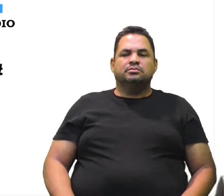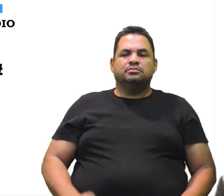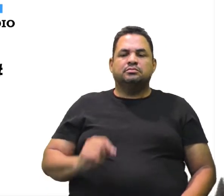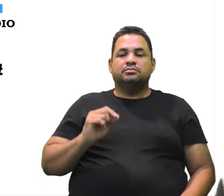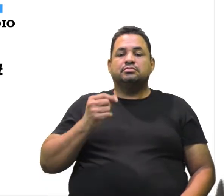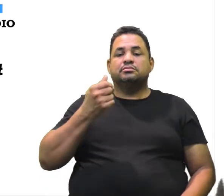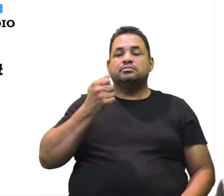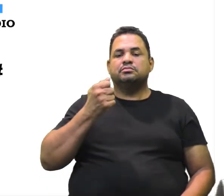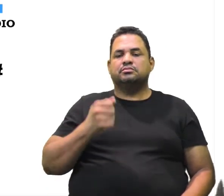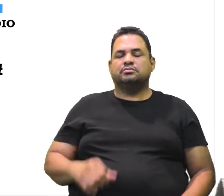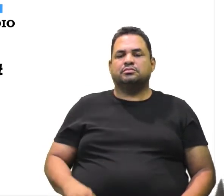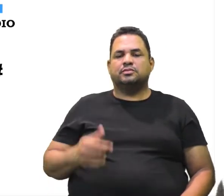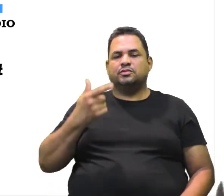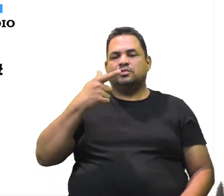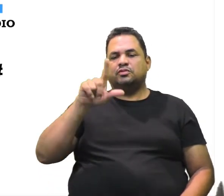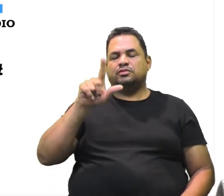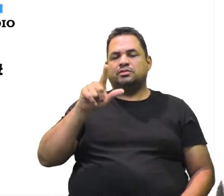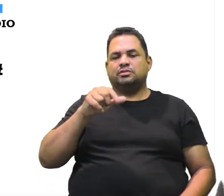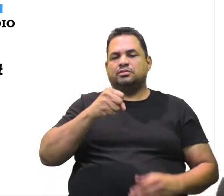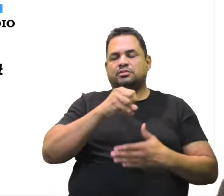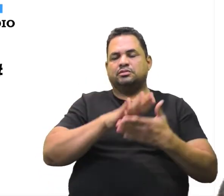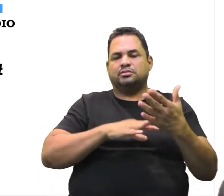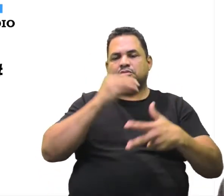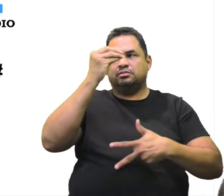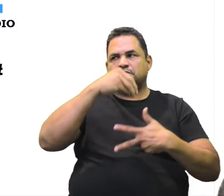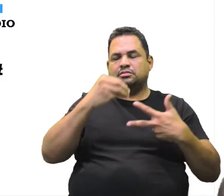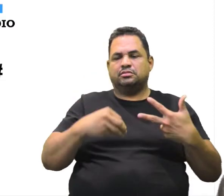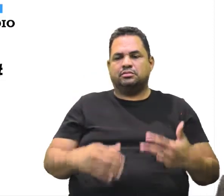que acontece? Vejamos.